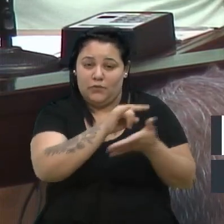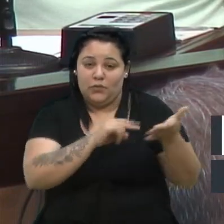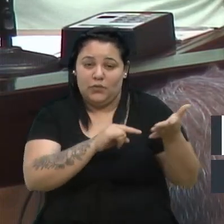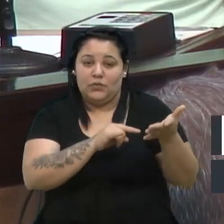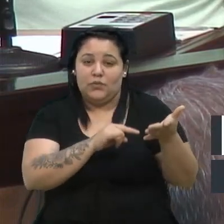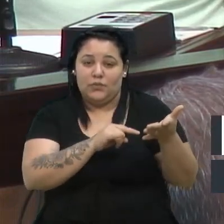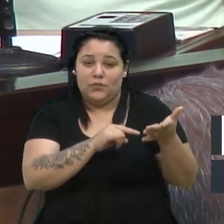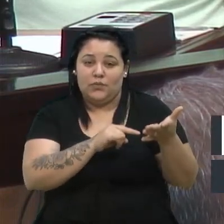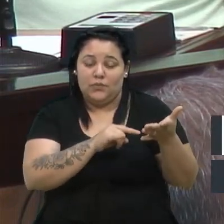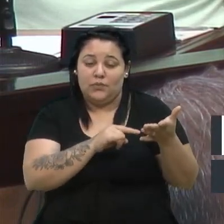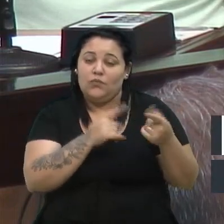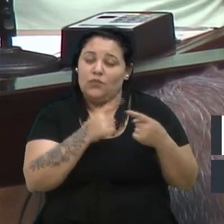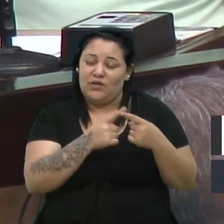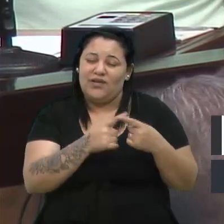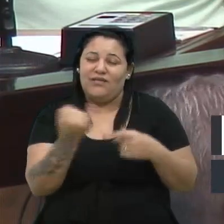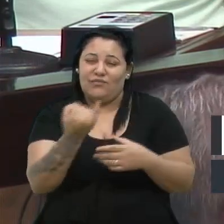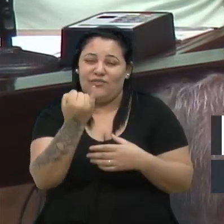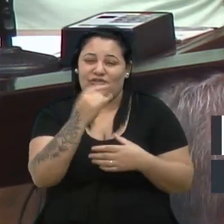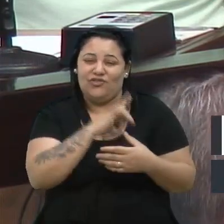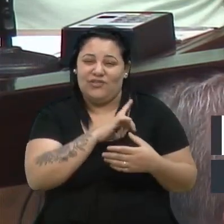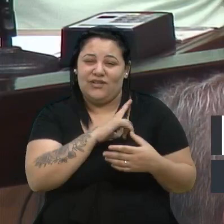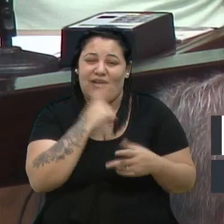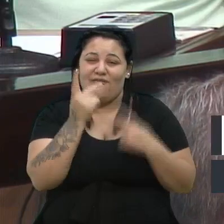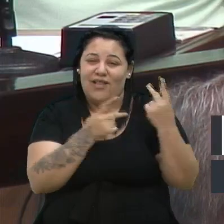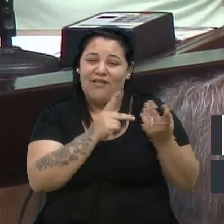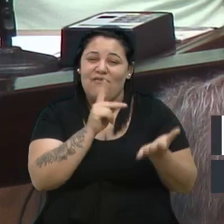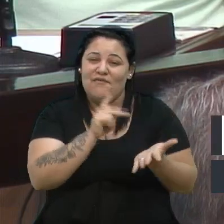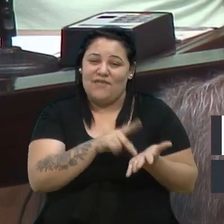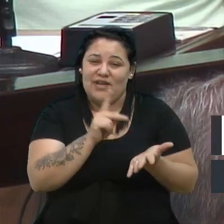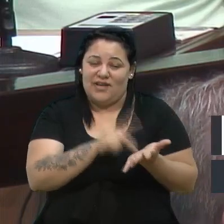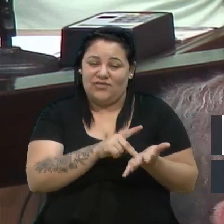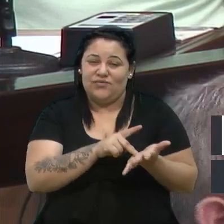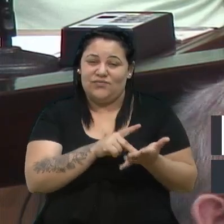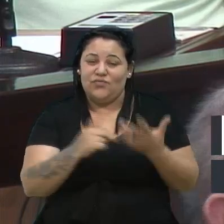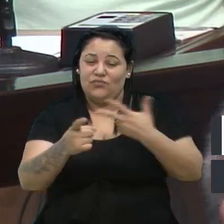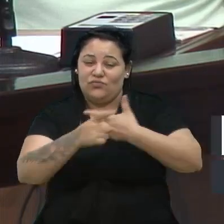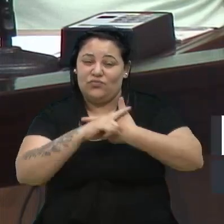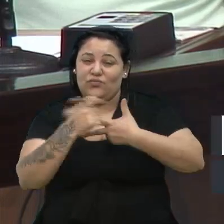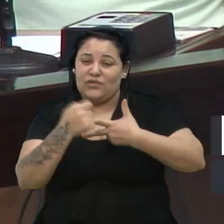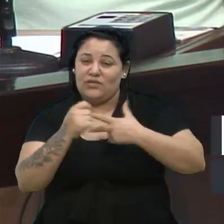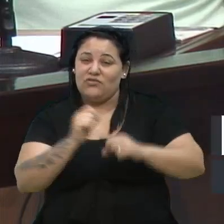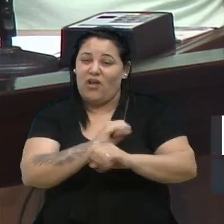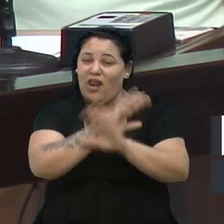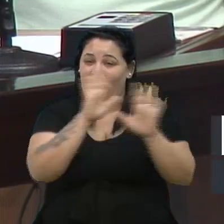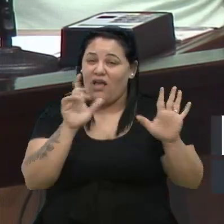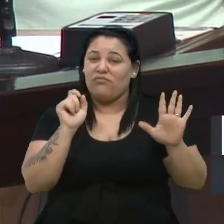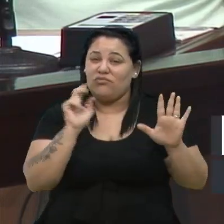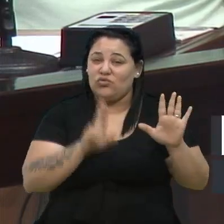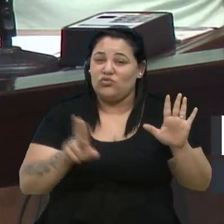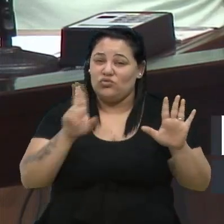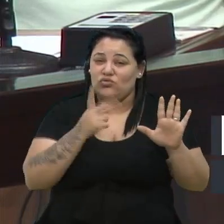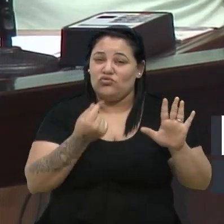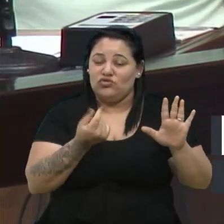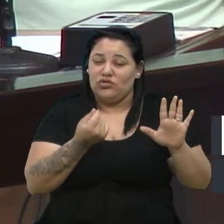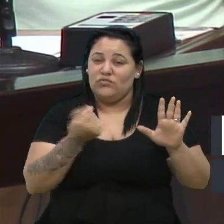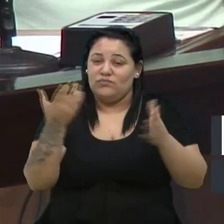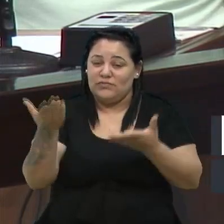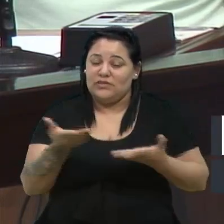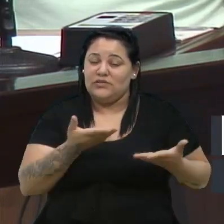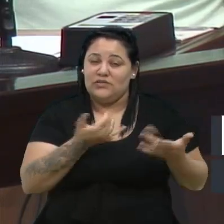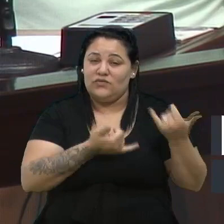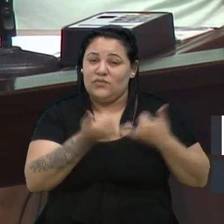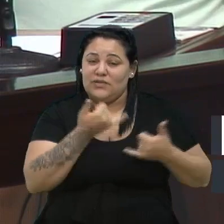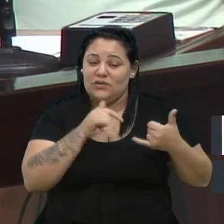importante transparência que é preciso cada vez mais o Poder Executivo ter a esta Casa Legislativa,